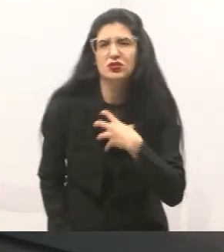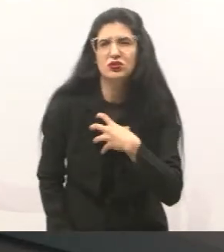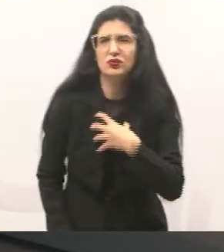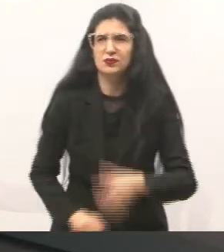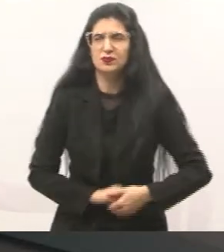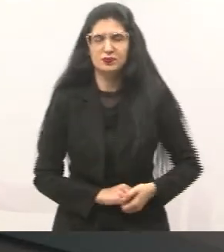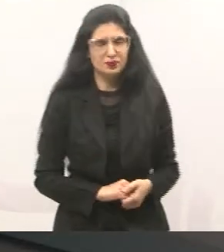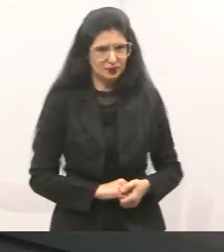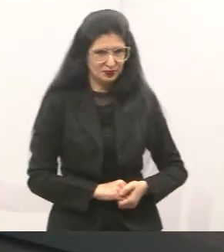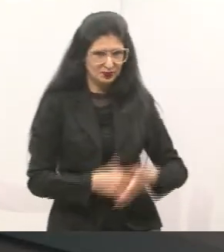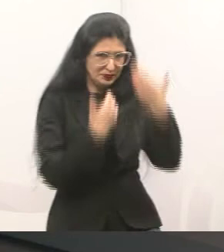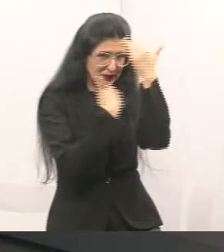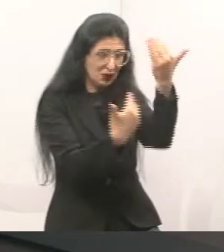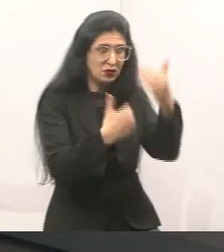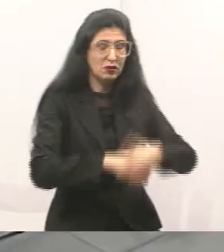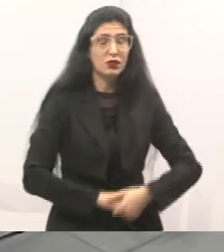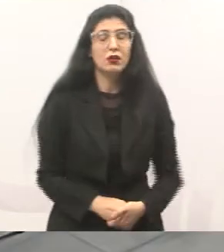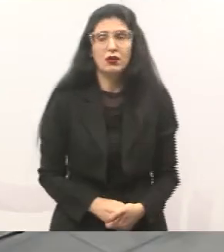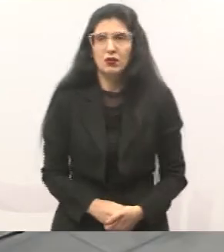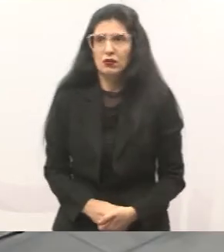pedido nosso. Muito obrigado.